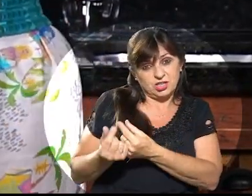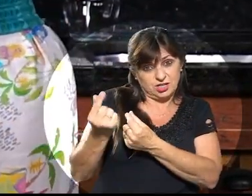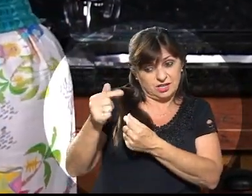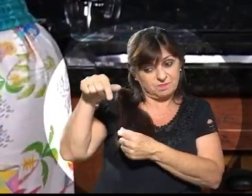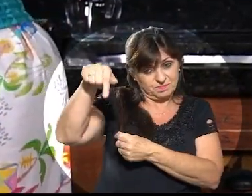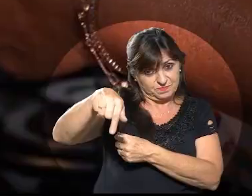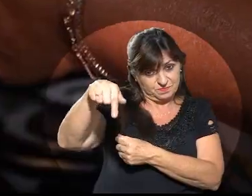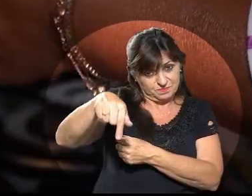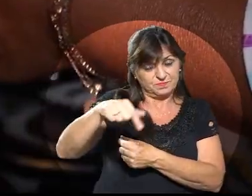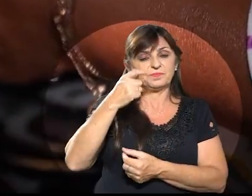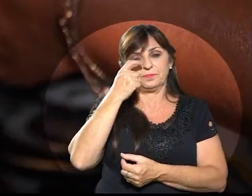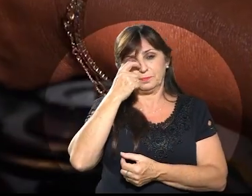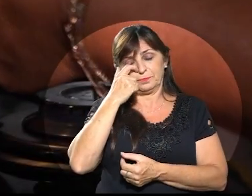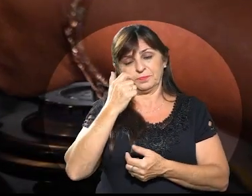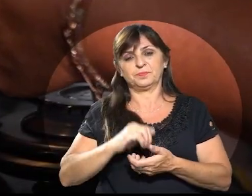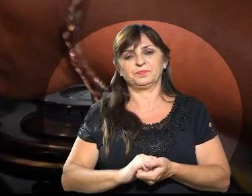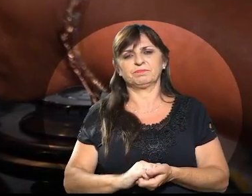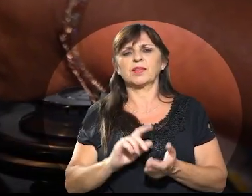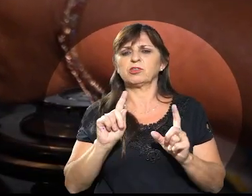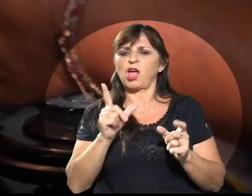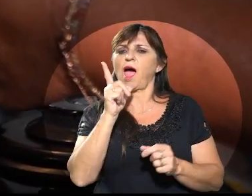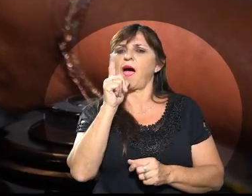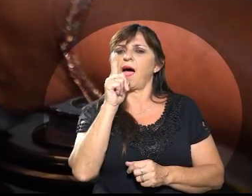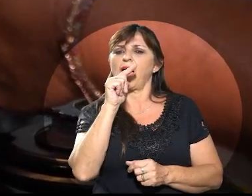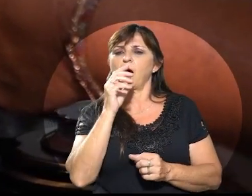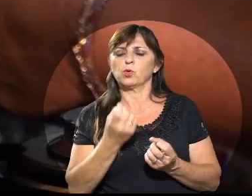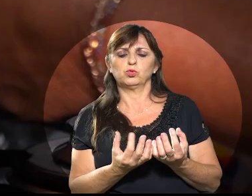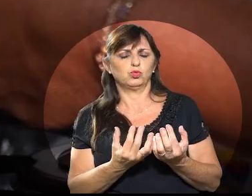Ferveu a água, tem que estar fervendo. Sim.